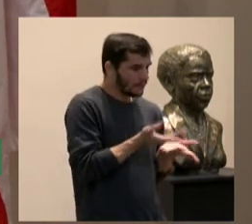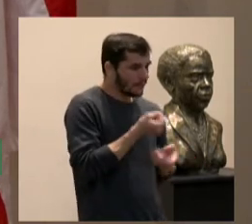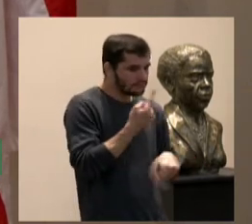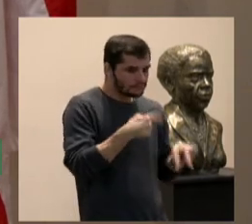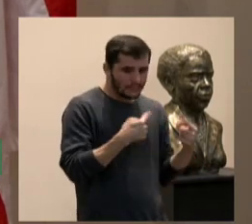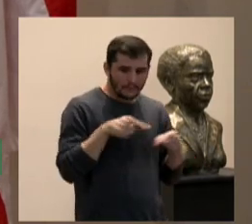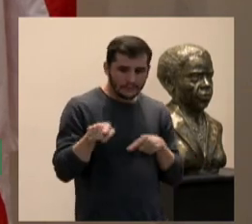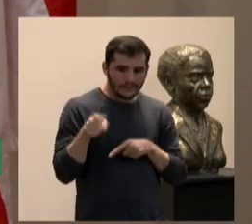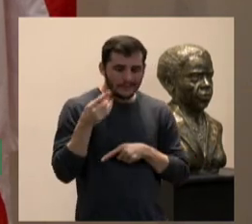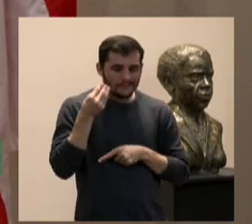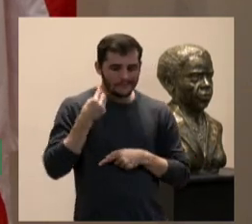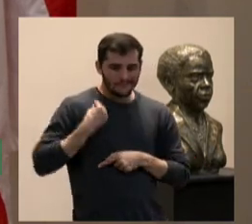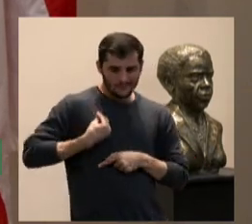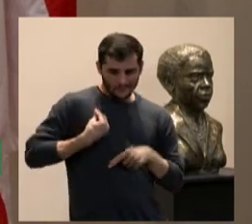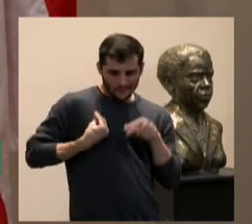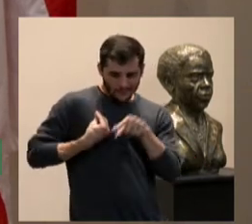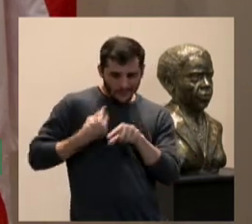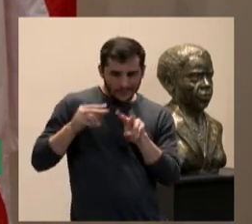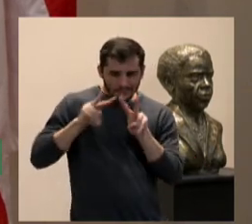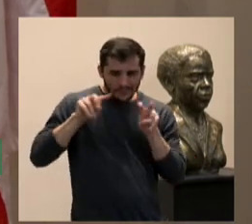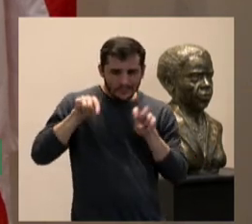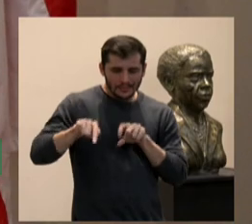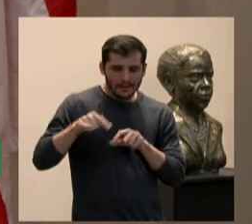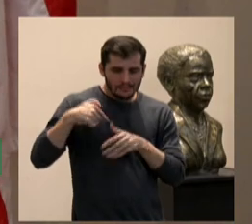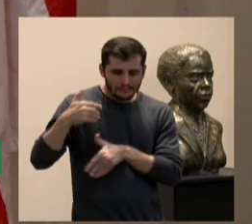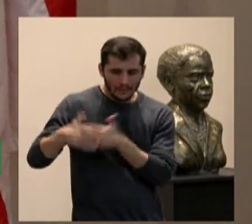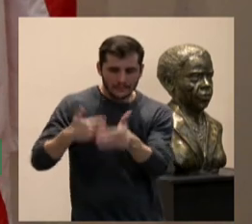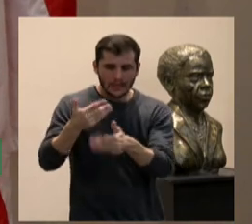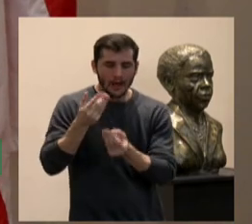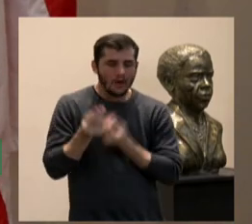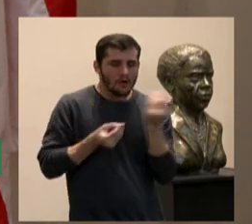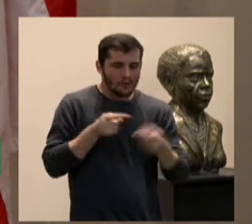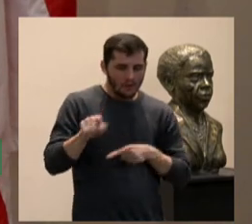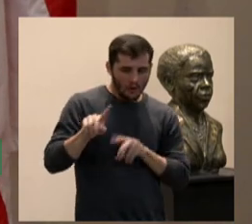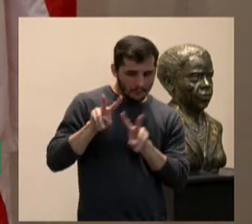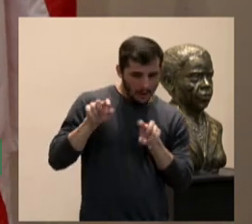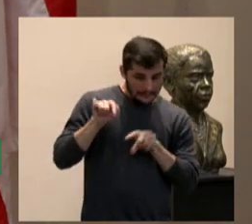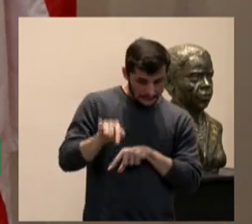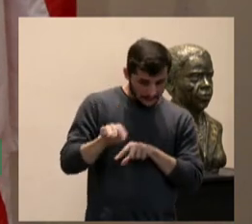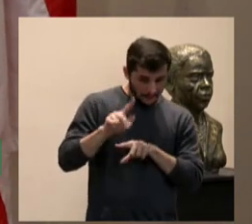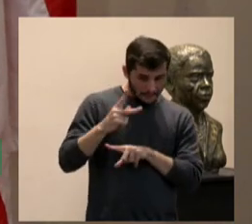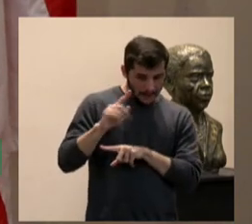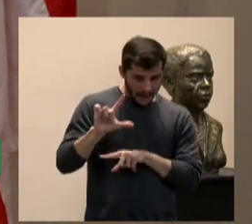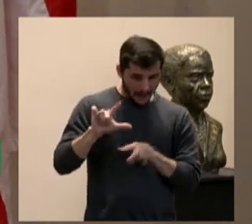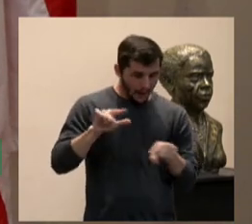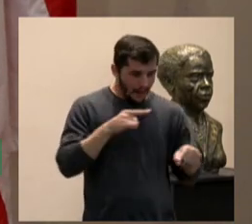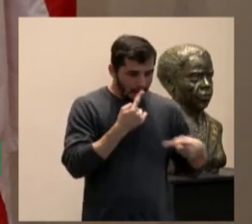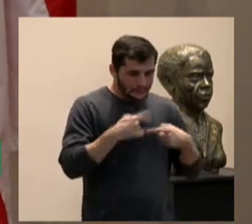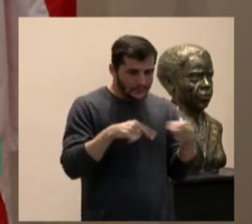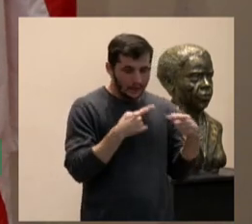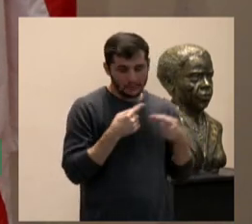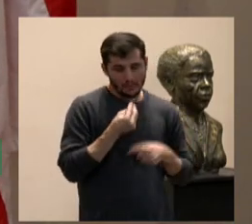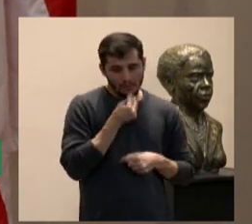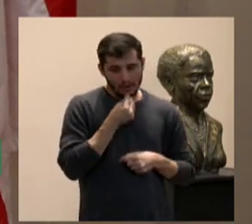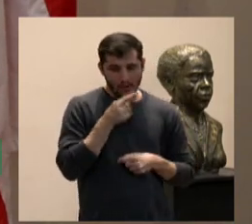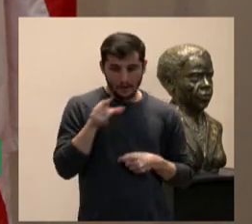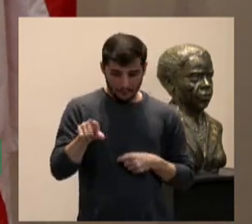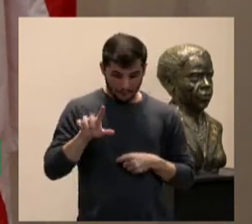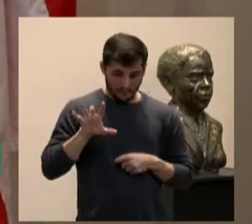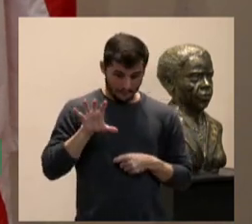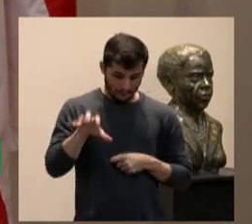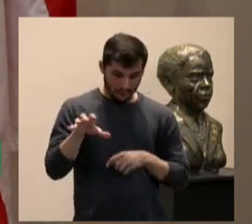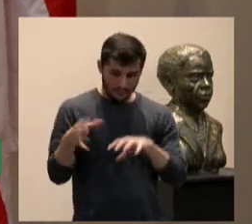passar por um processo de muito debate, tanto em nível parlamentar, quanto em nível da própria